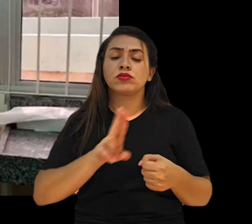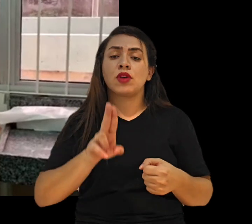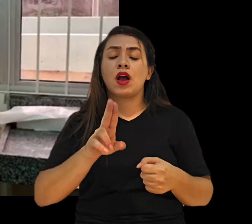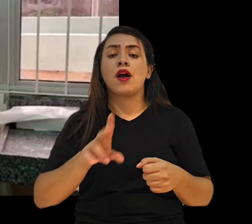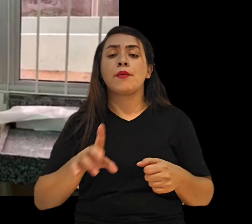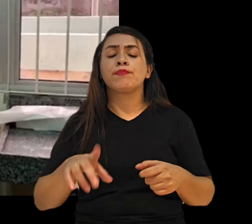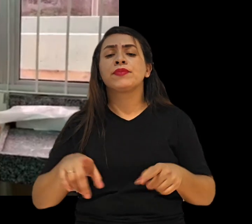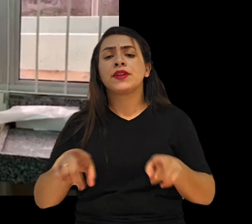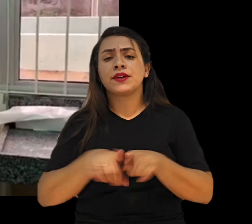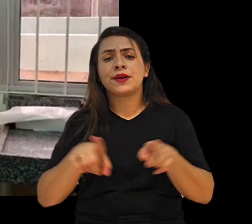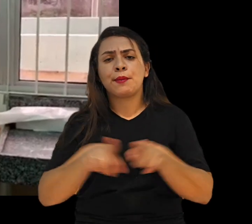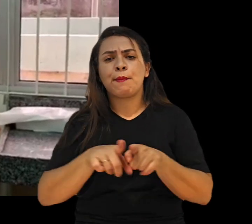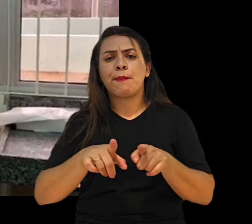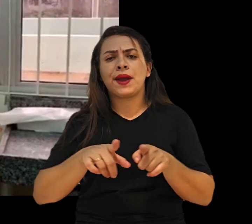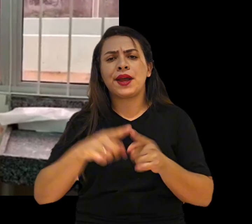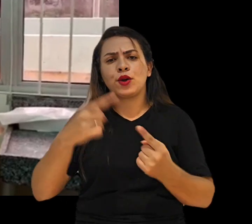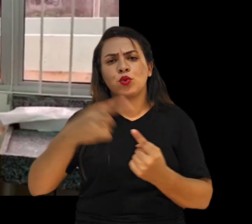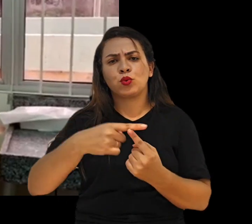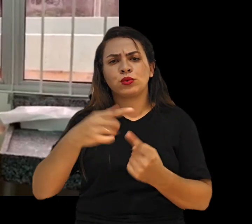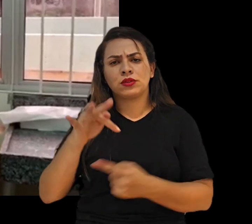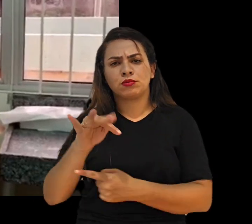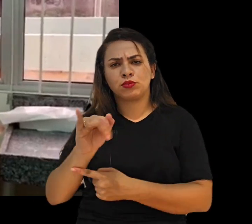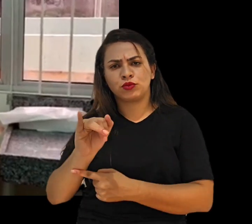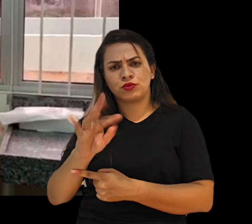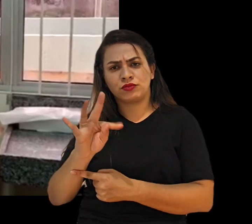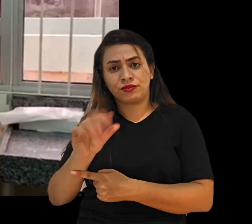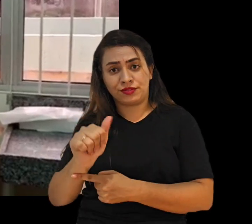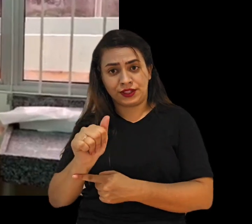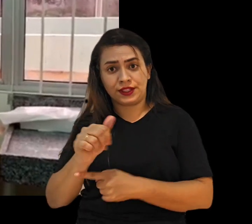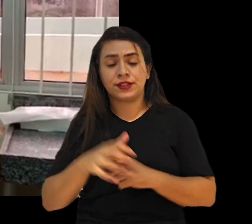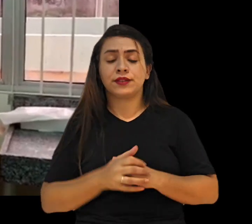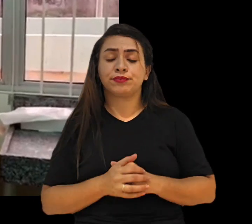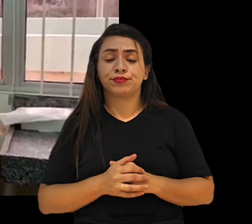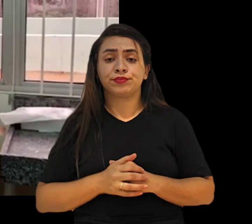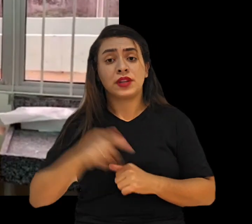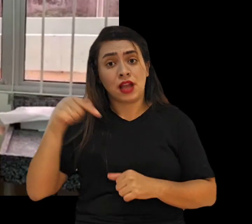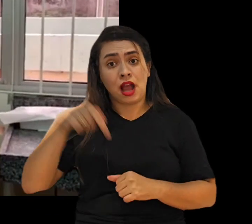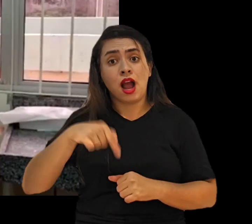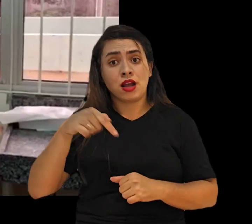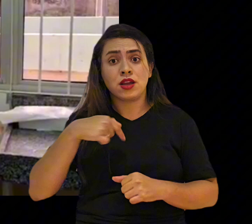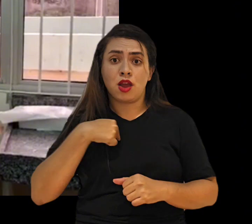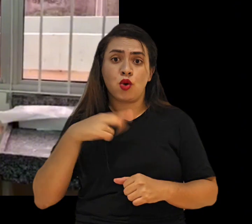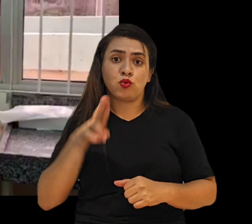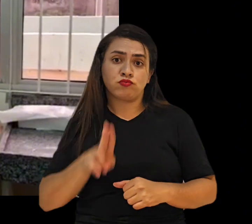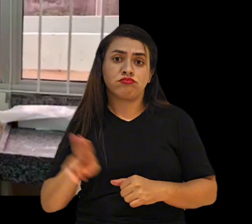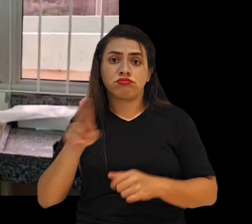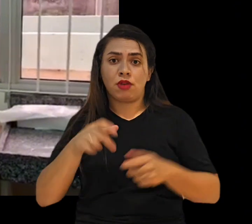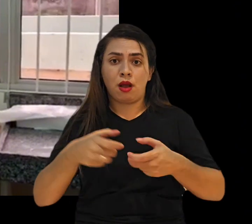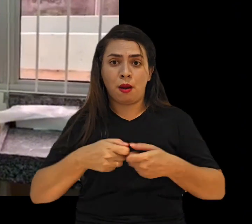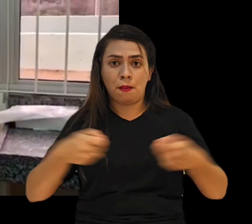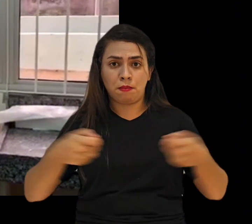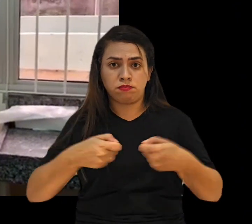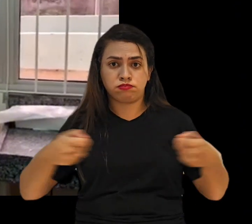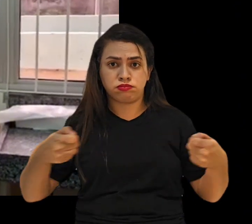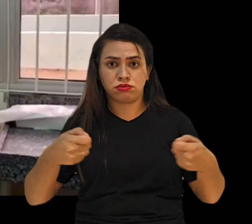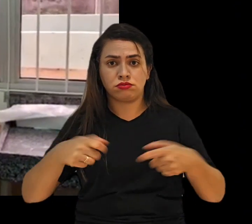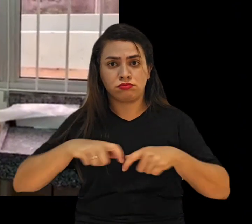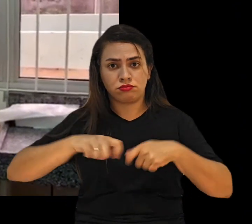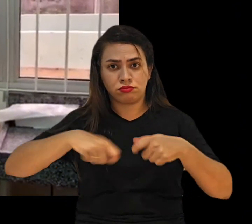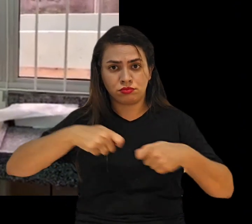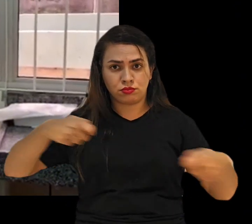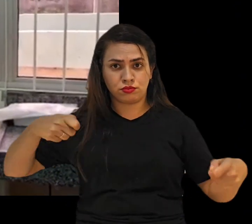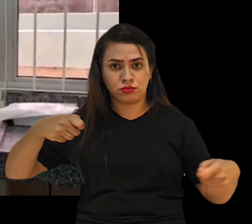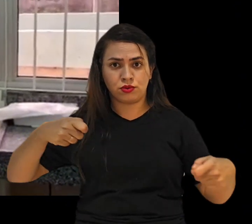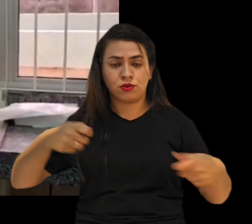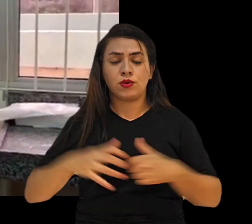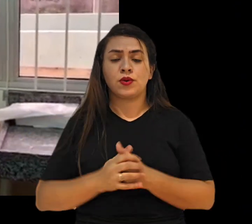um outro que usa um garrote reutilizável, que é uma fita. Tá? Aqui a gente vai usar essa goma, né, de